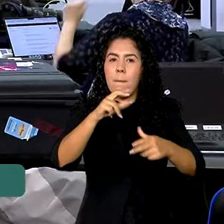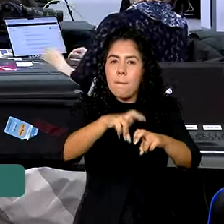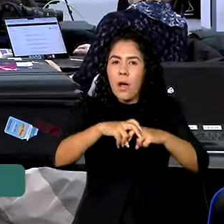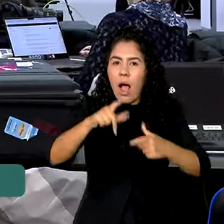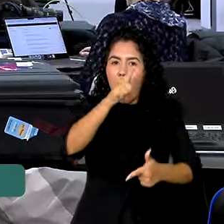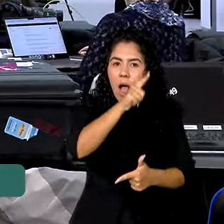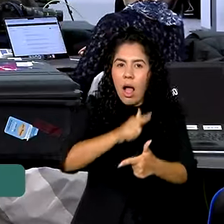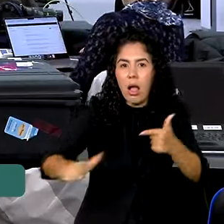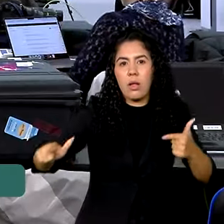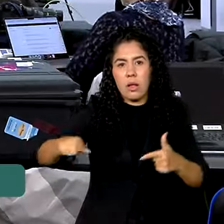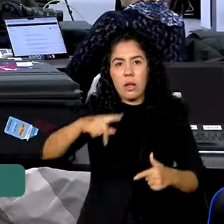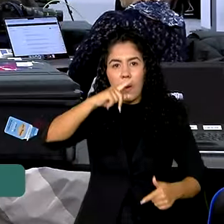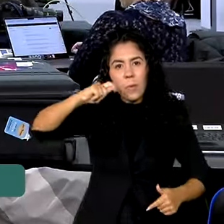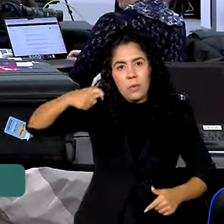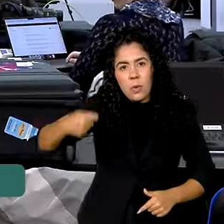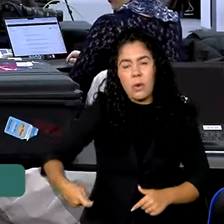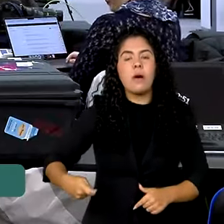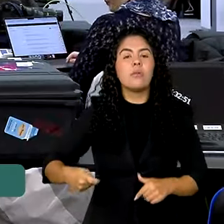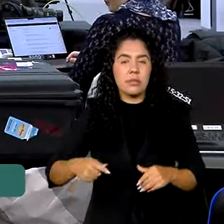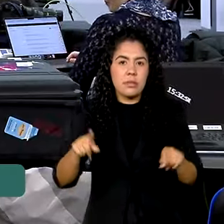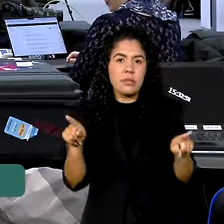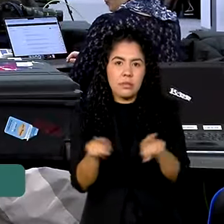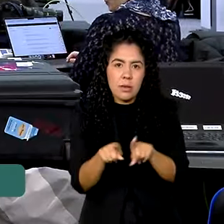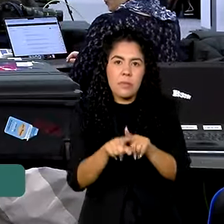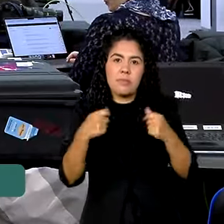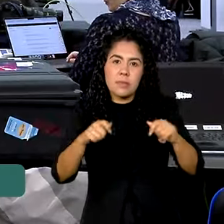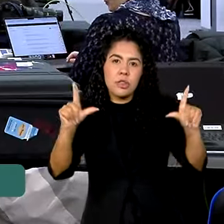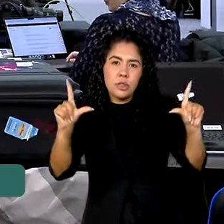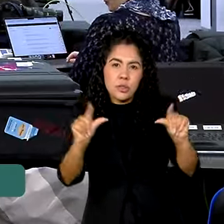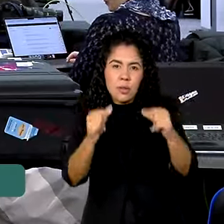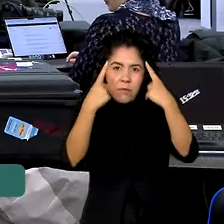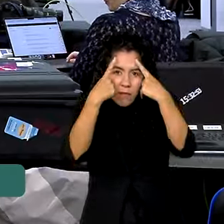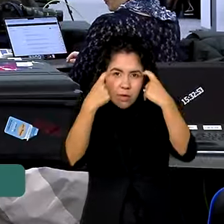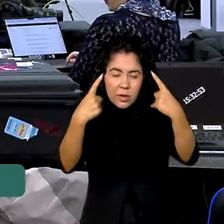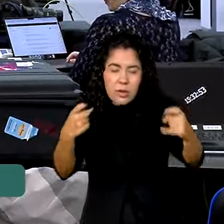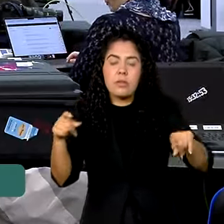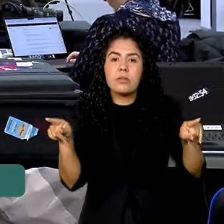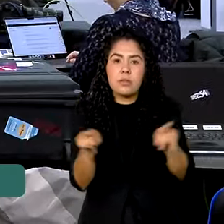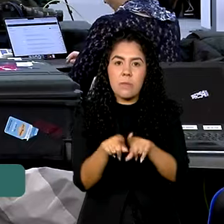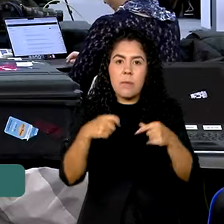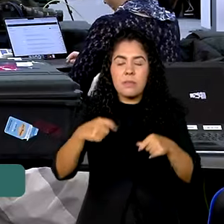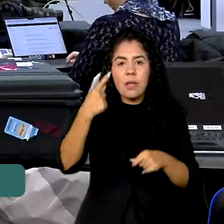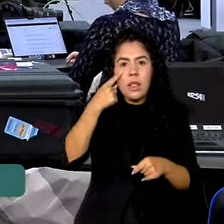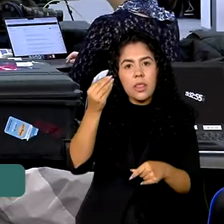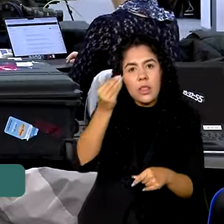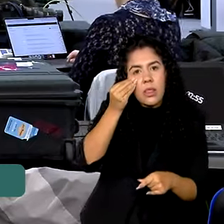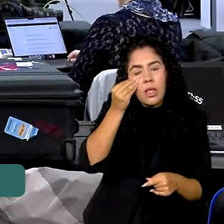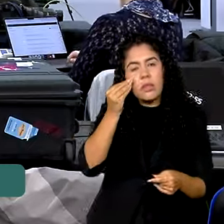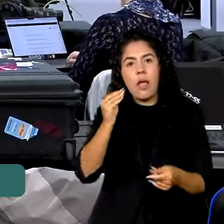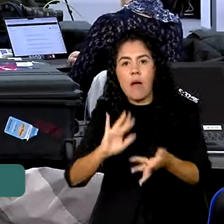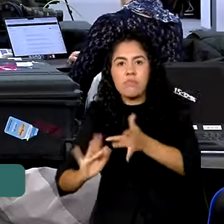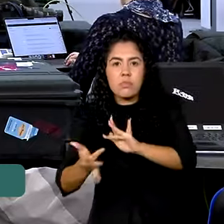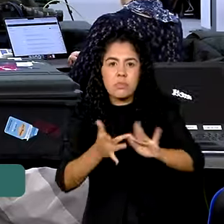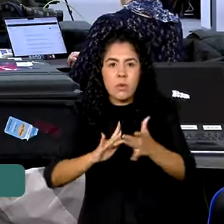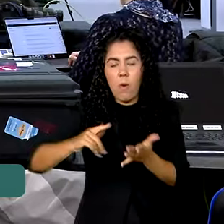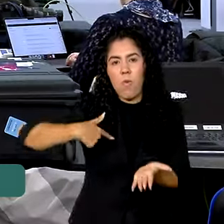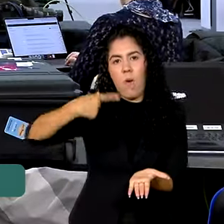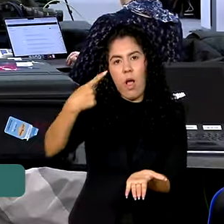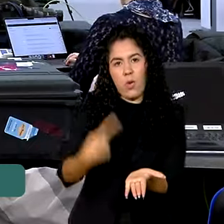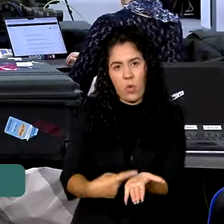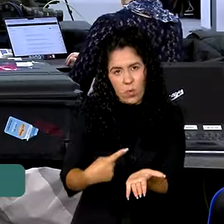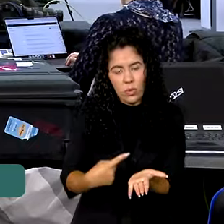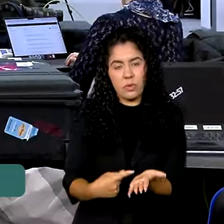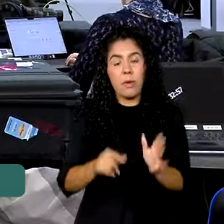preciso promover a redução da escalada de violência e pavimentar o caminho para um acordo político o